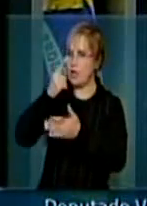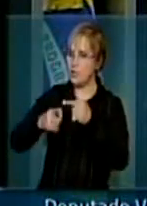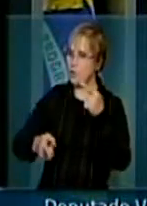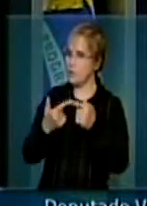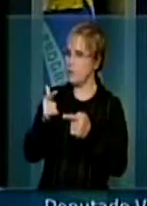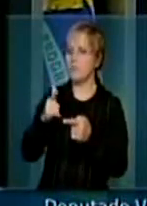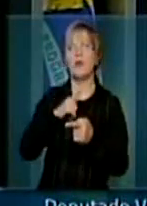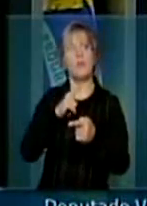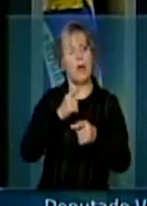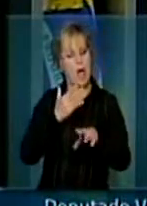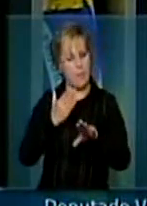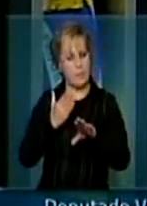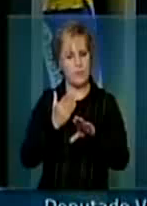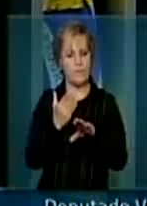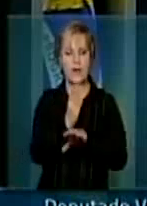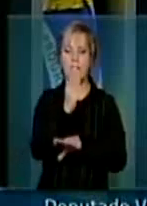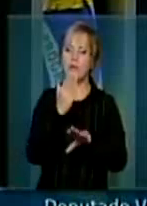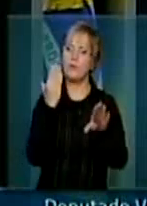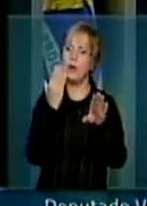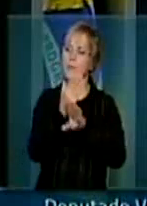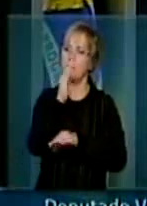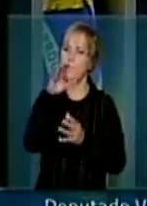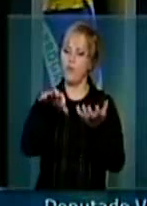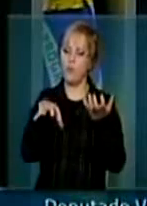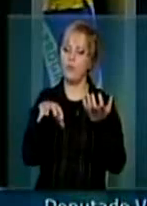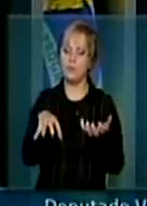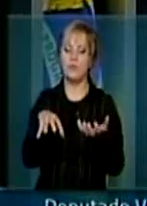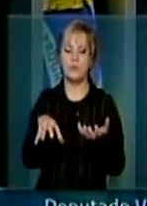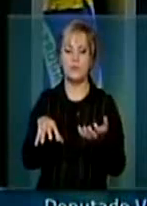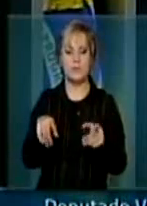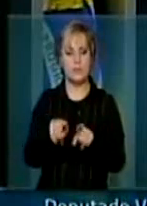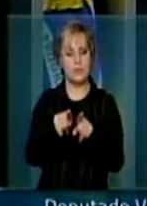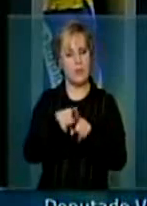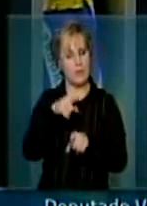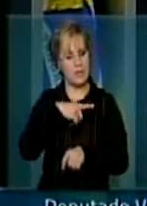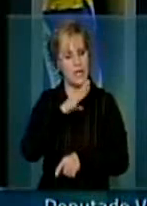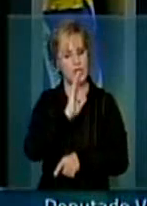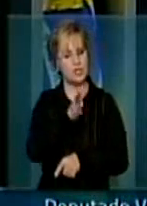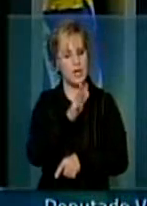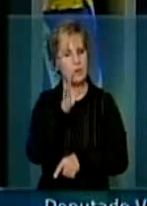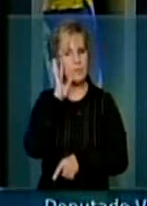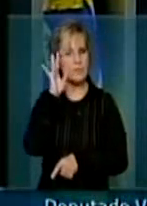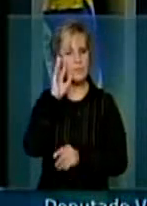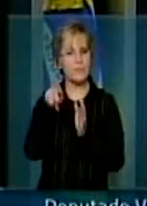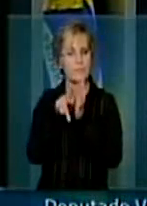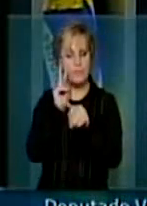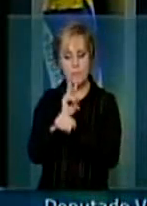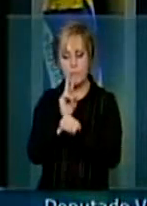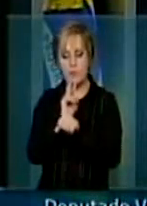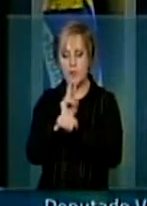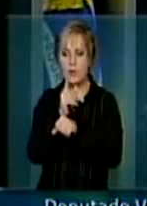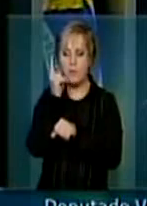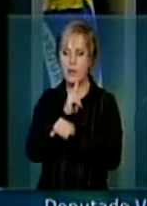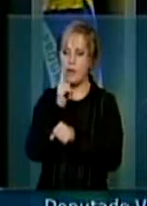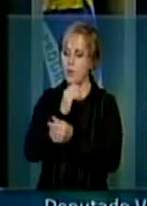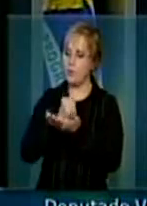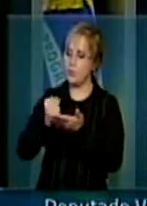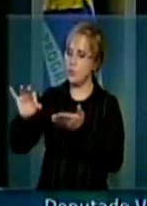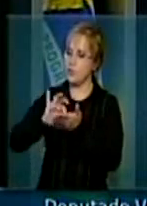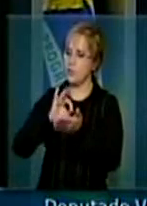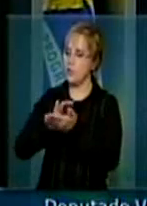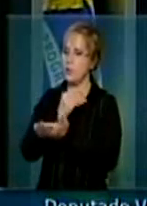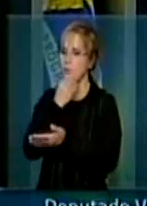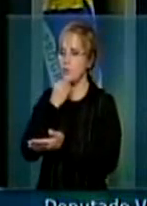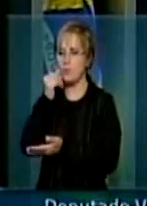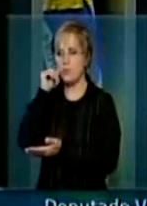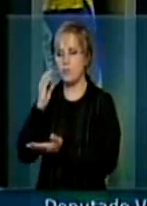foi aprovado no Congresso Nacional e está lá prevista para a contratação desses homens e dessas